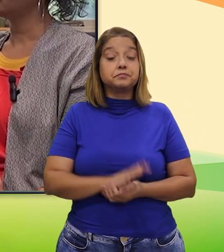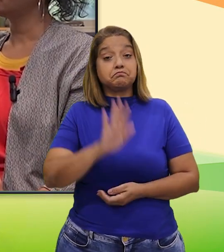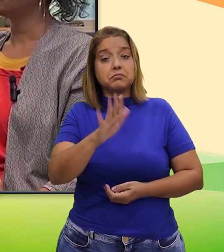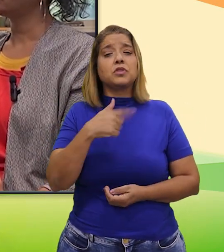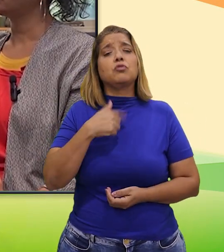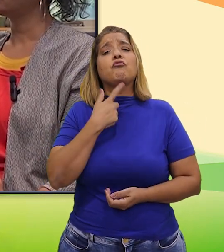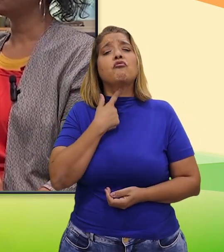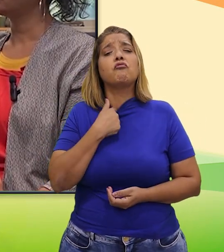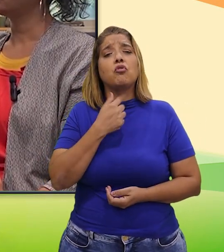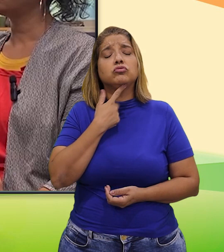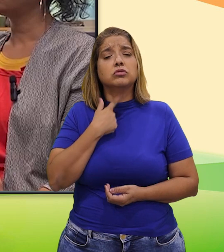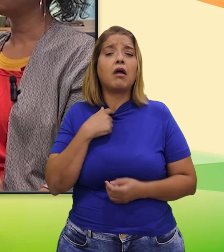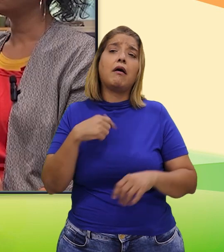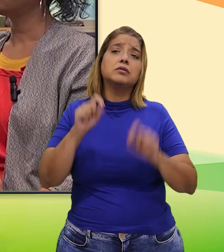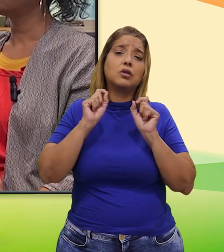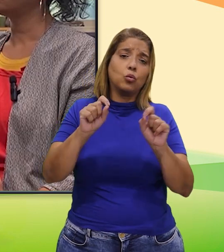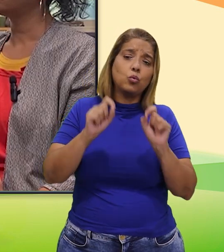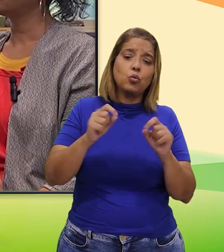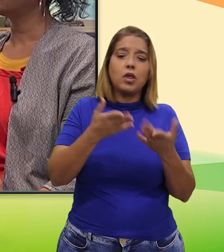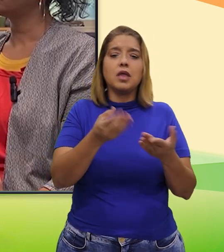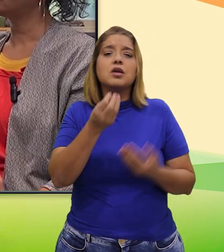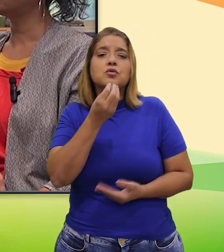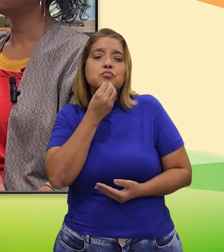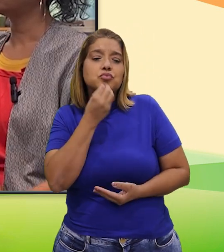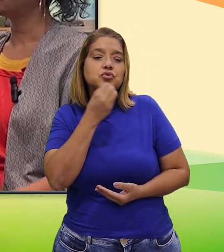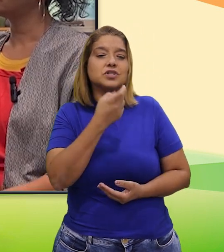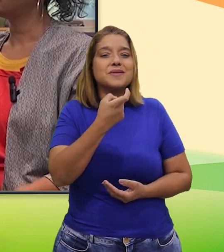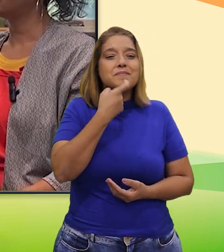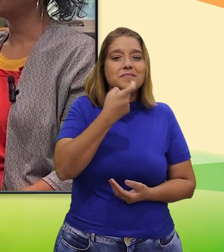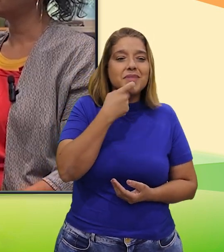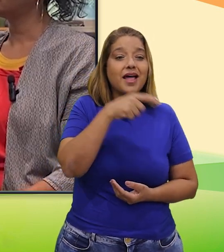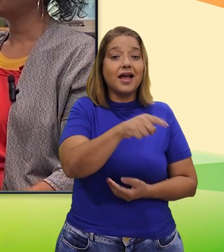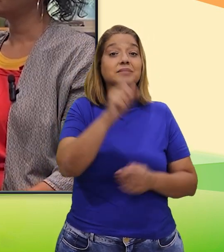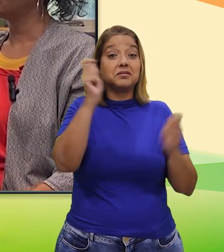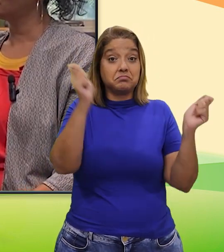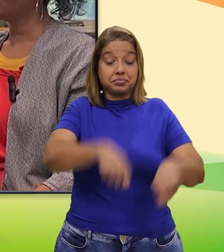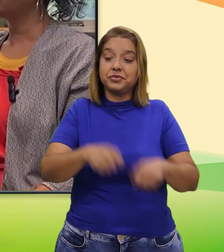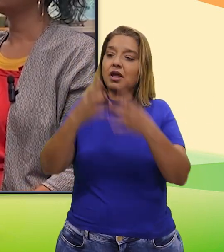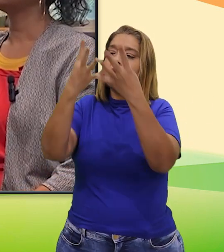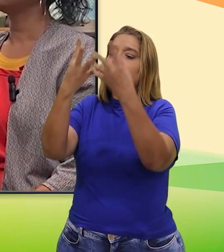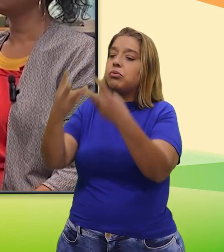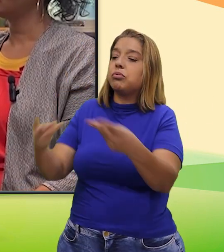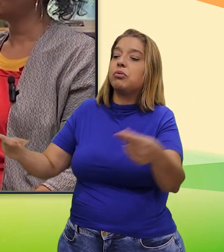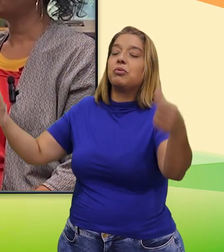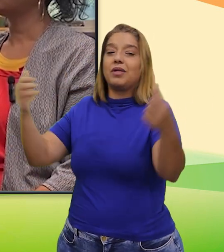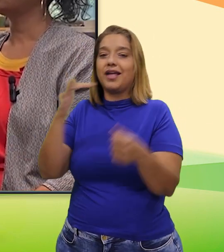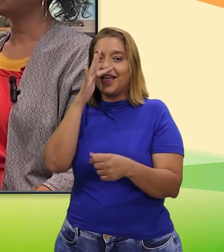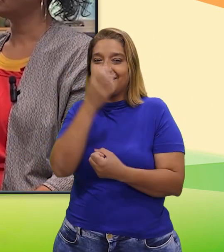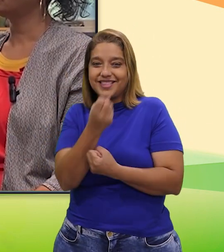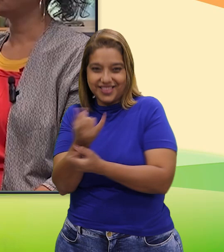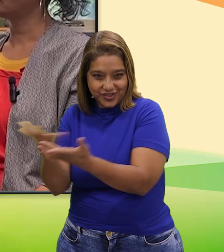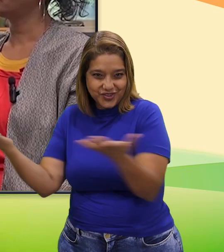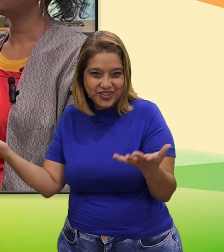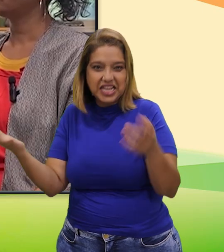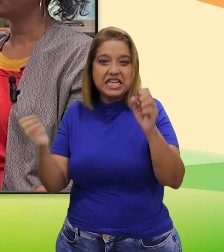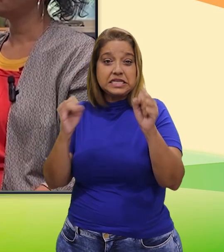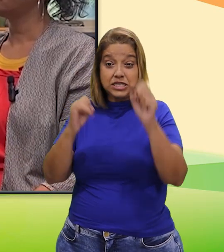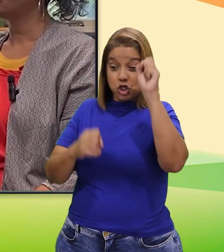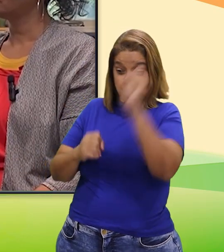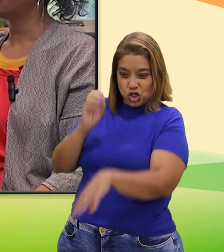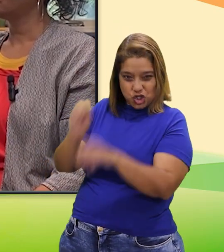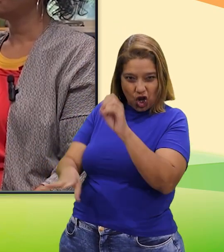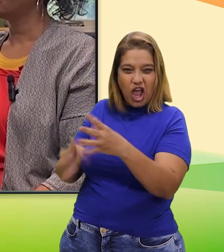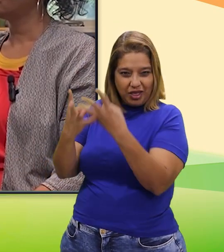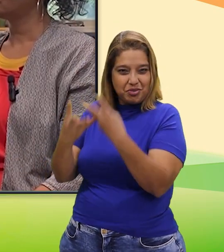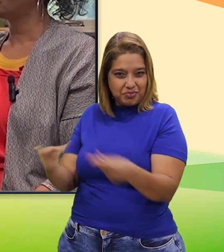que a nossa vontade é que eles fossem reincorporados inteiramente na natureza.